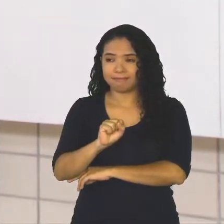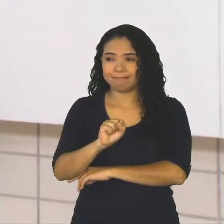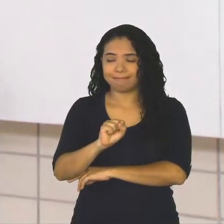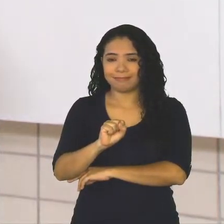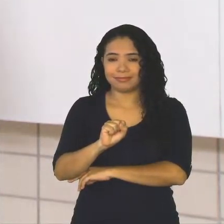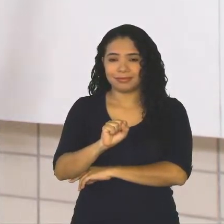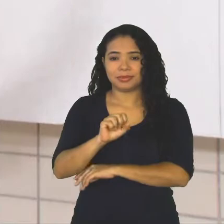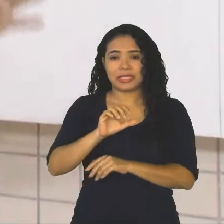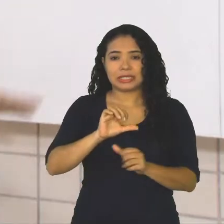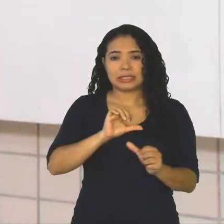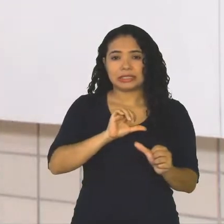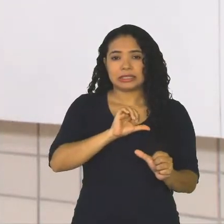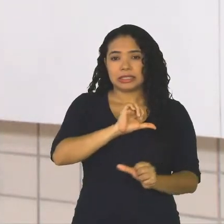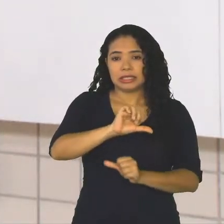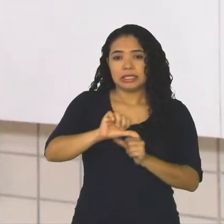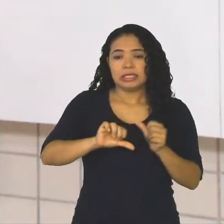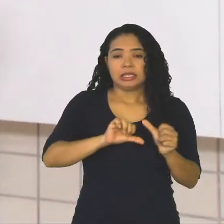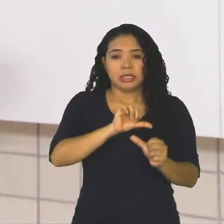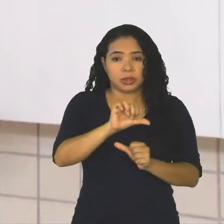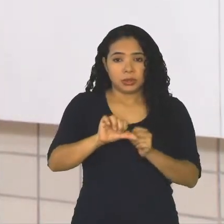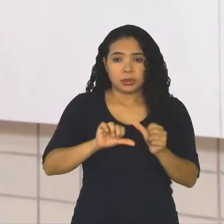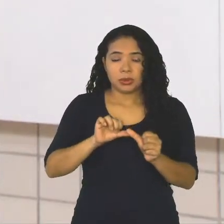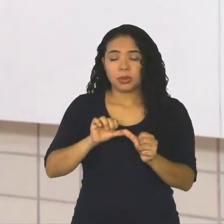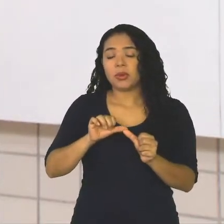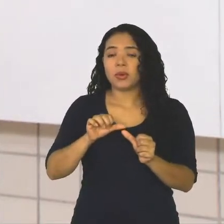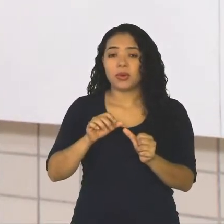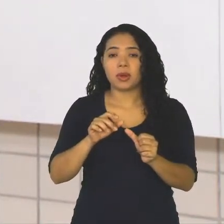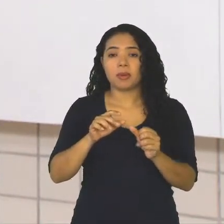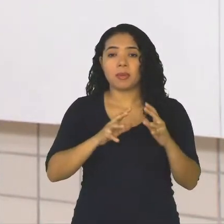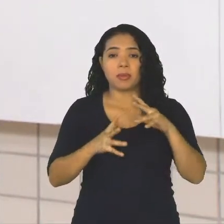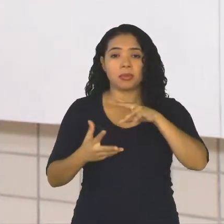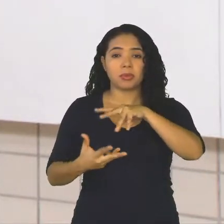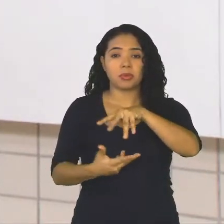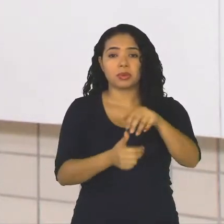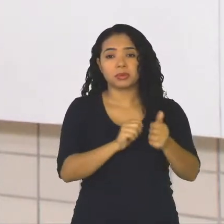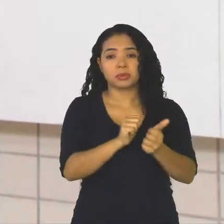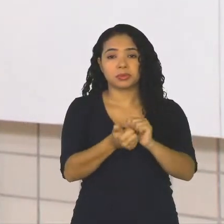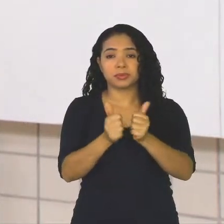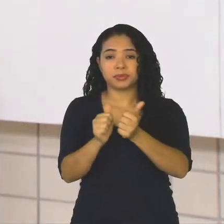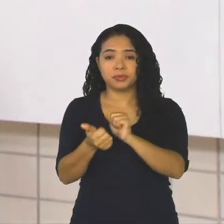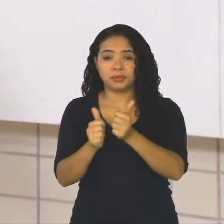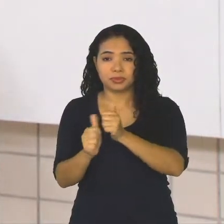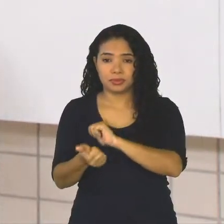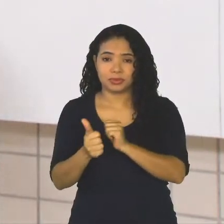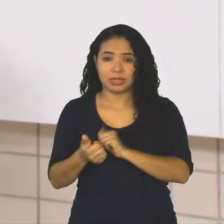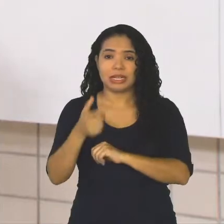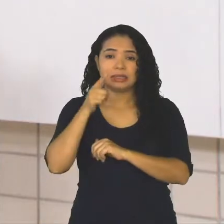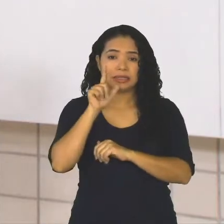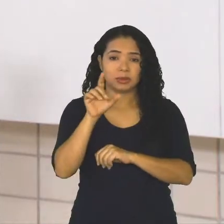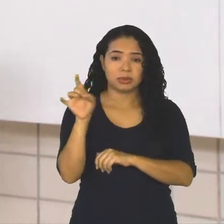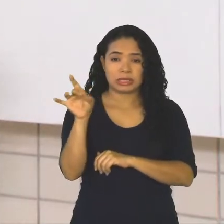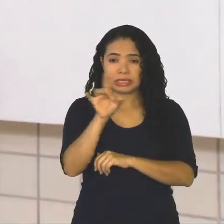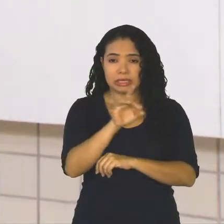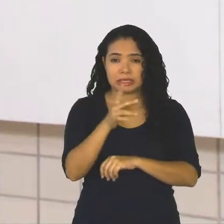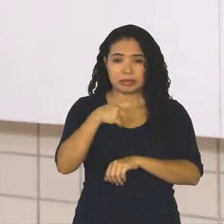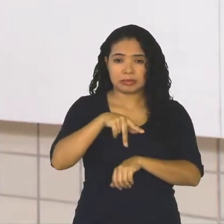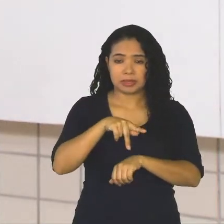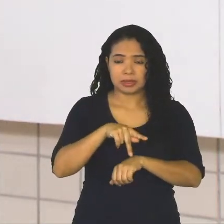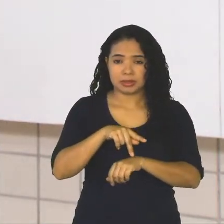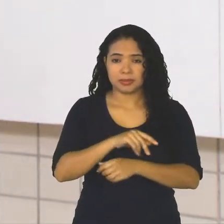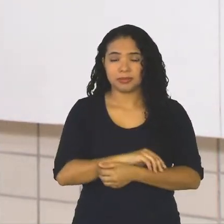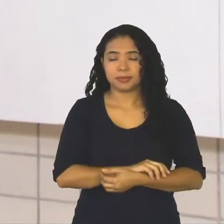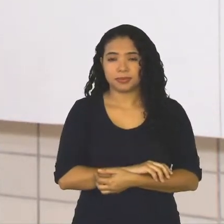o mundo inteiro, ganhando uma série de adaptações. Aí vocês vão ver aí na tela de vocês o